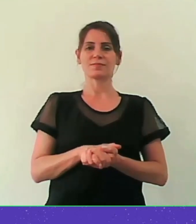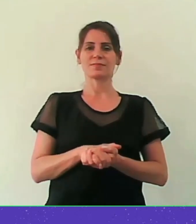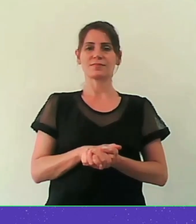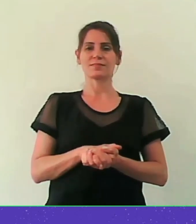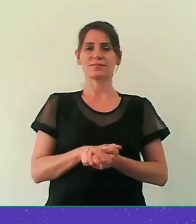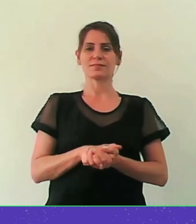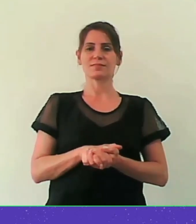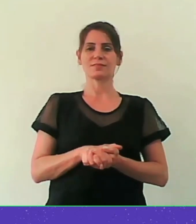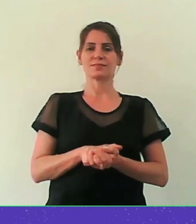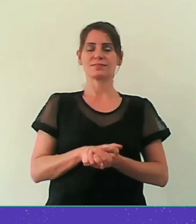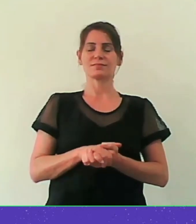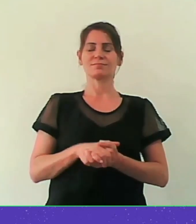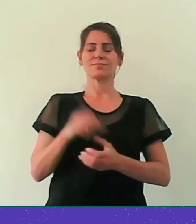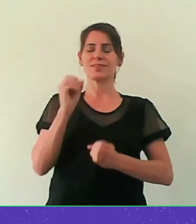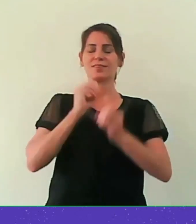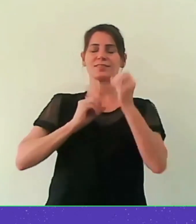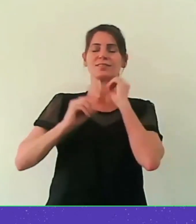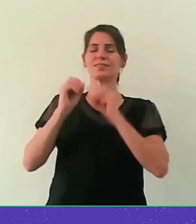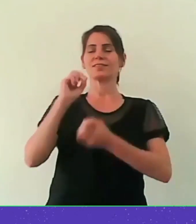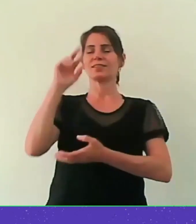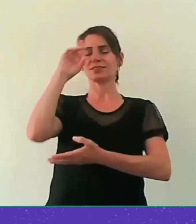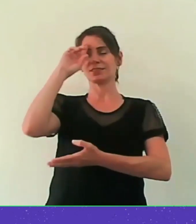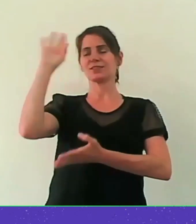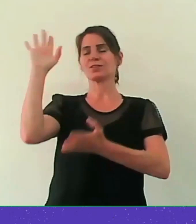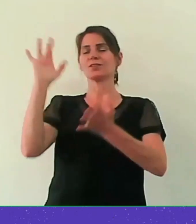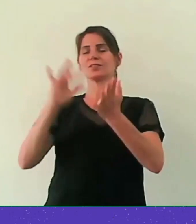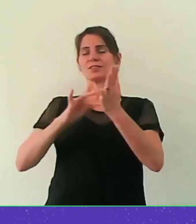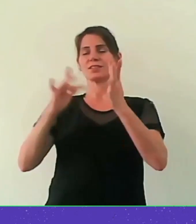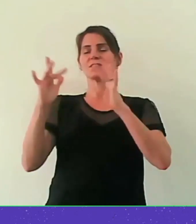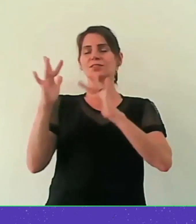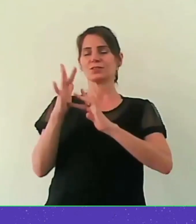Ó Senhor Jesus. Irmãos,